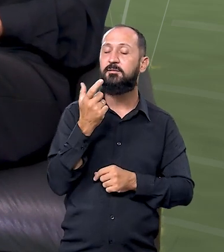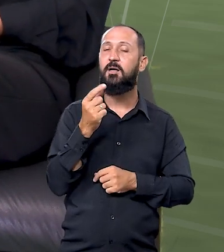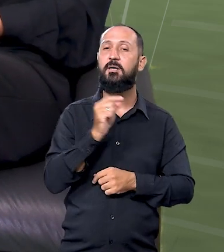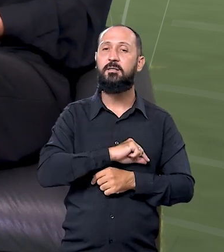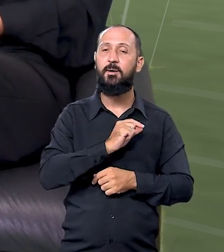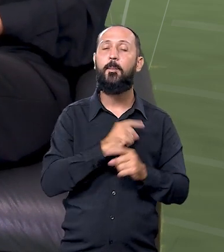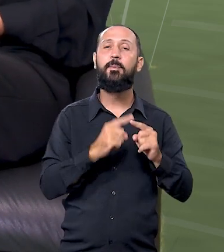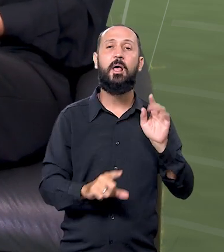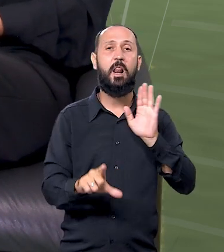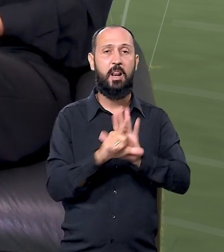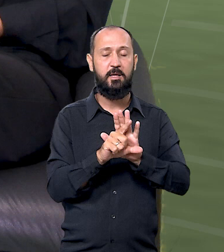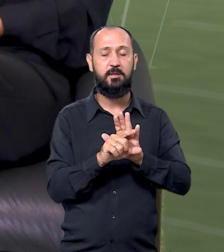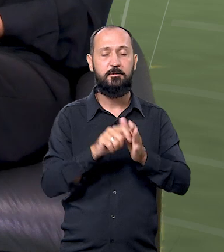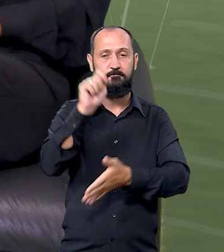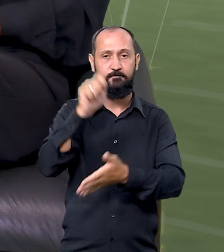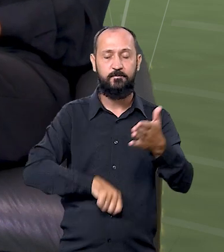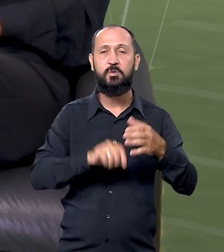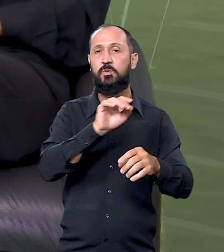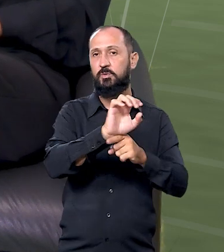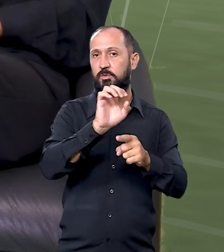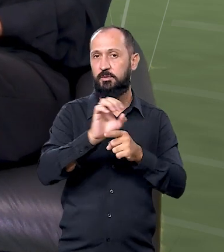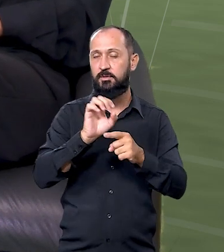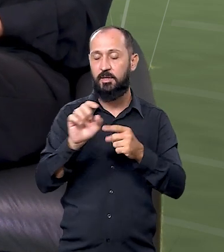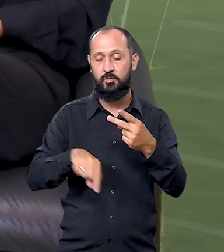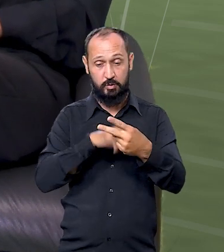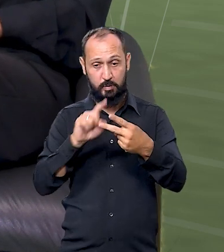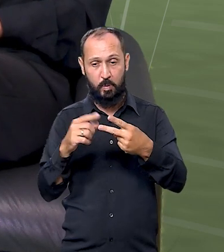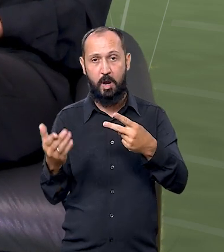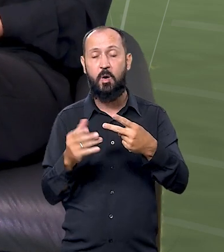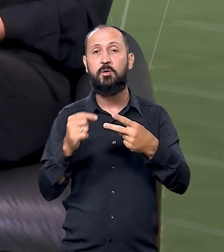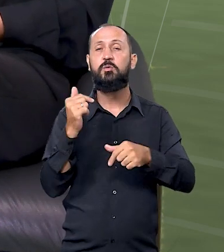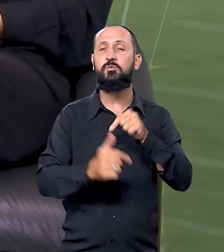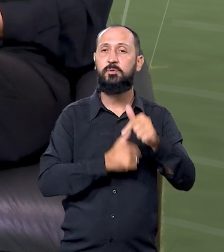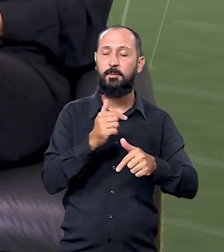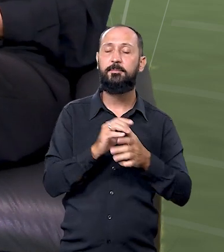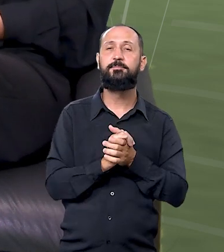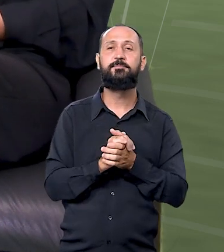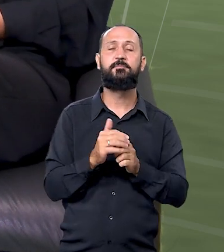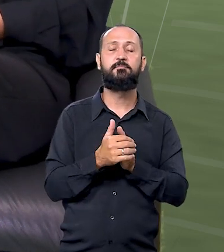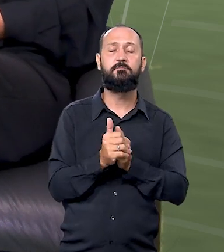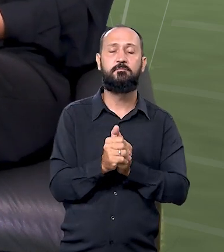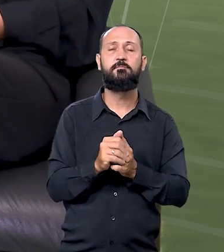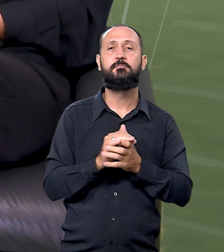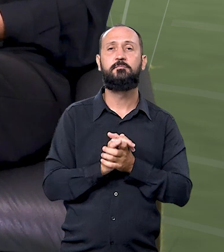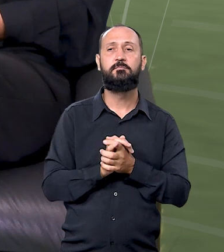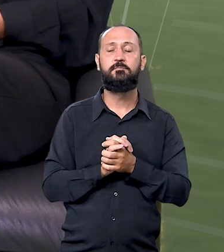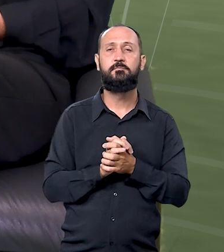ainda recebemos. Porque a lei tem que ser regulamentada nos estados, essa vem a segunda parte, né, do trabalho,